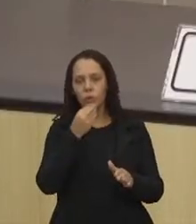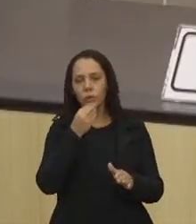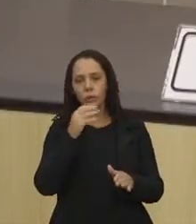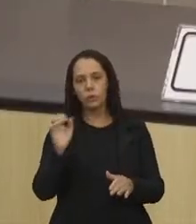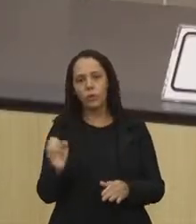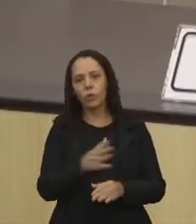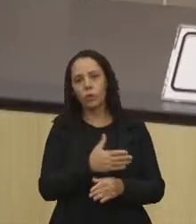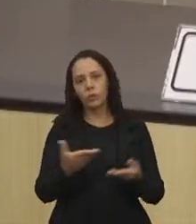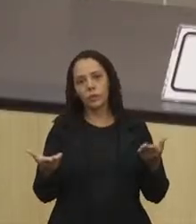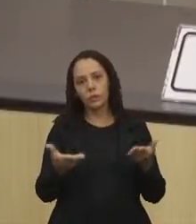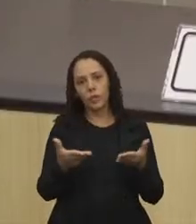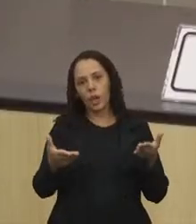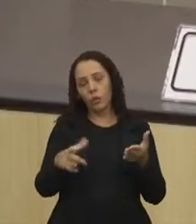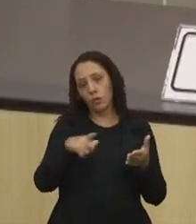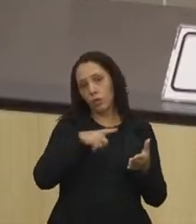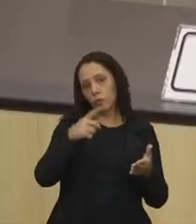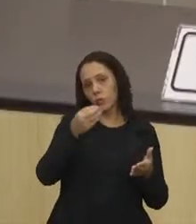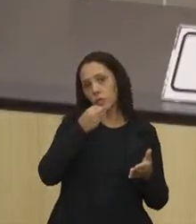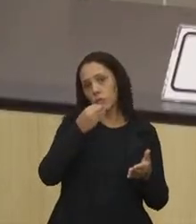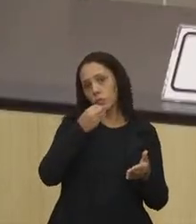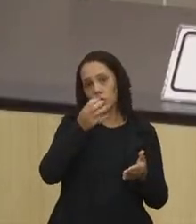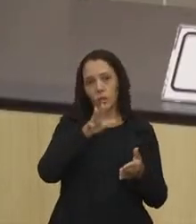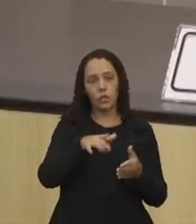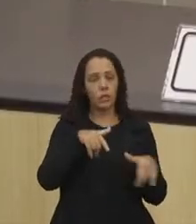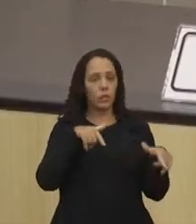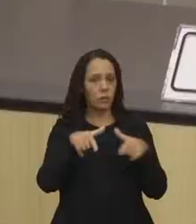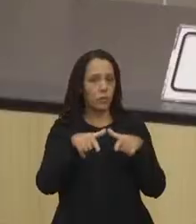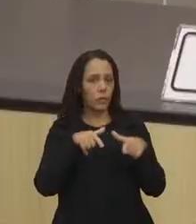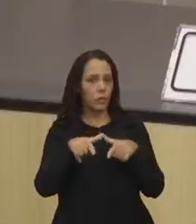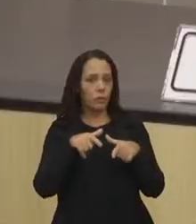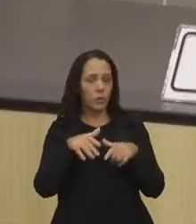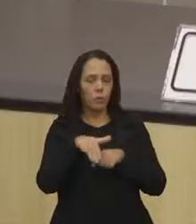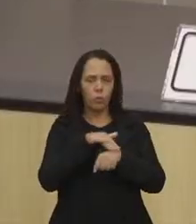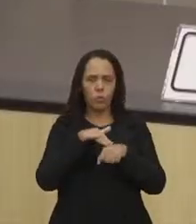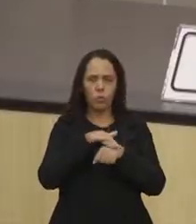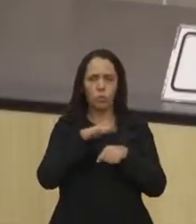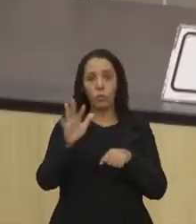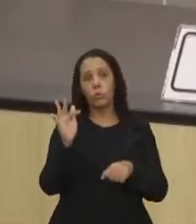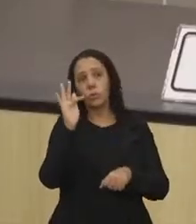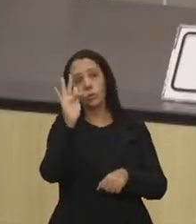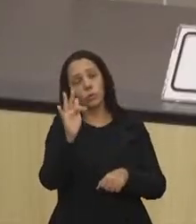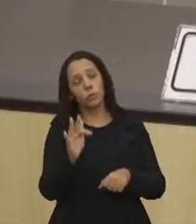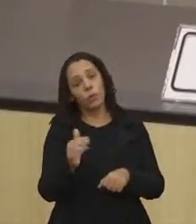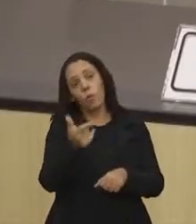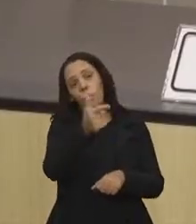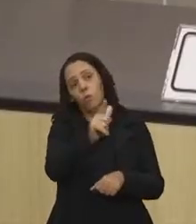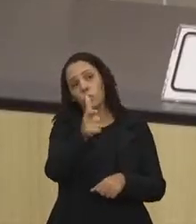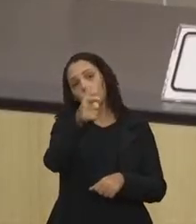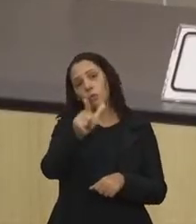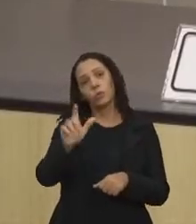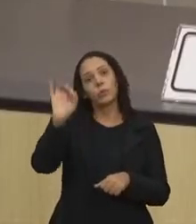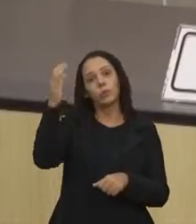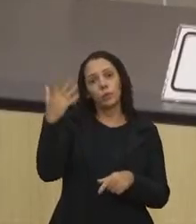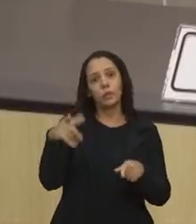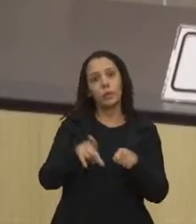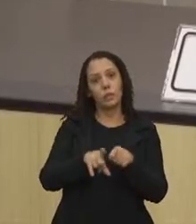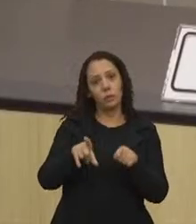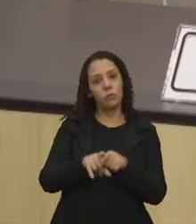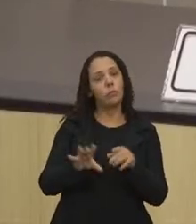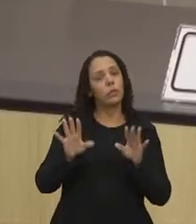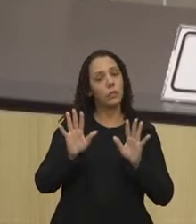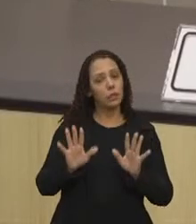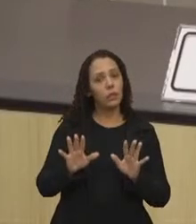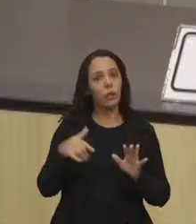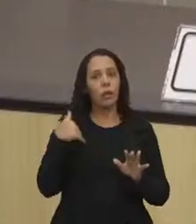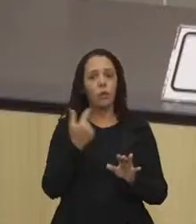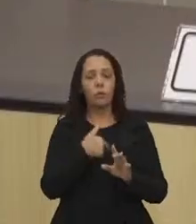oportunidade, estamos trabalhando sobre isso, conversando, e futuramente, quem sabe, outras mais, né? Então, o nosso